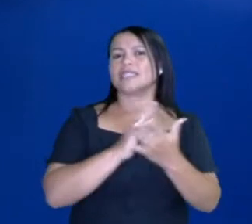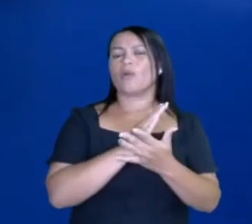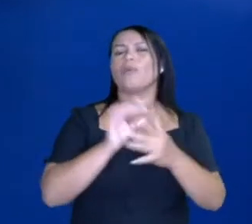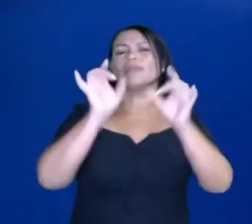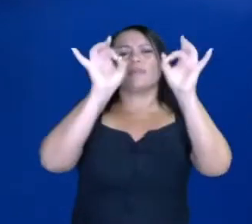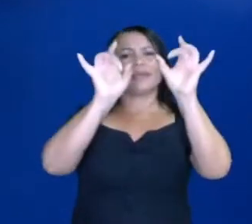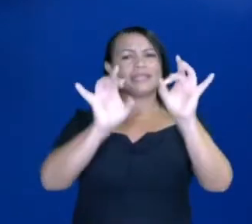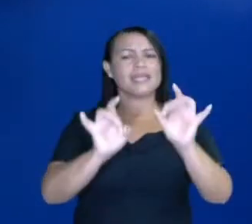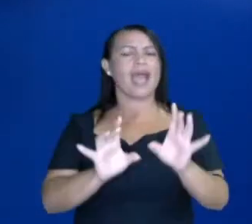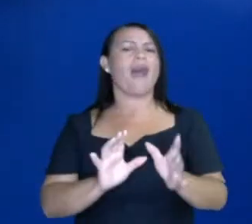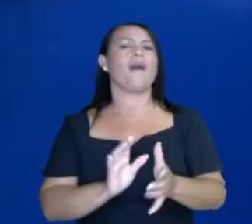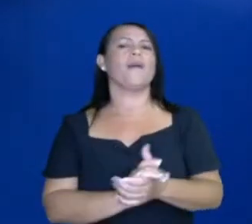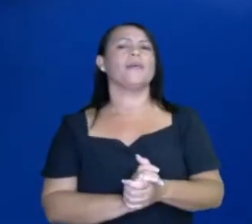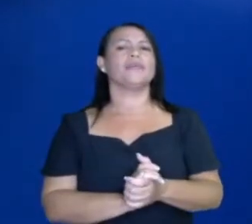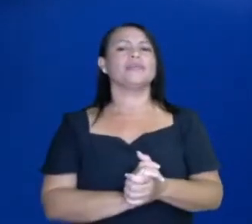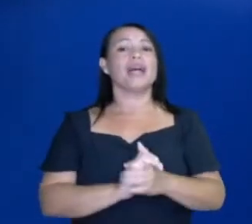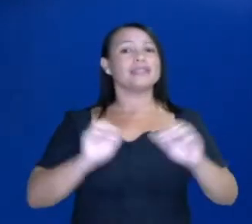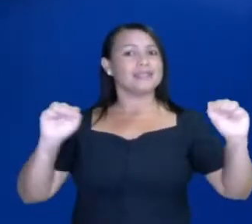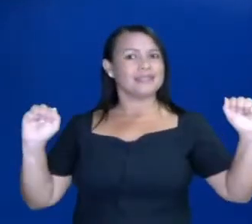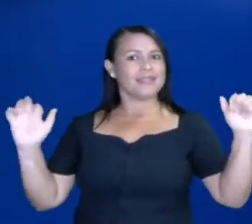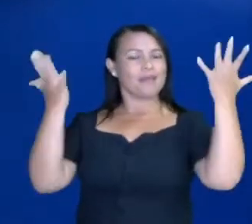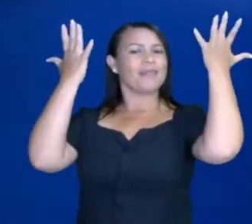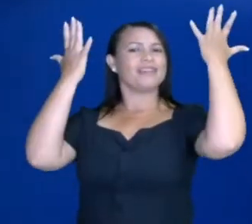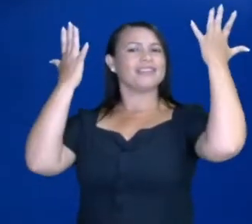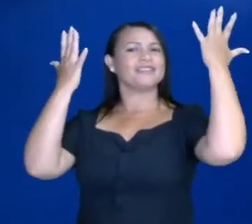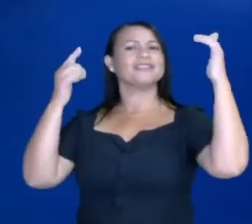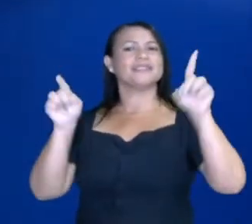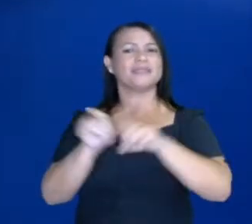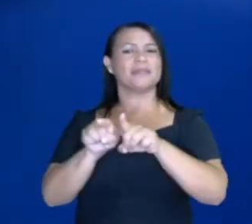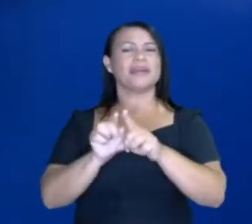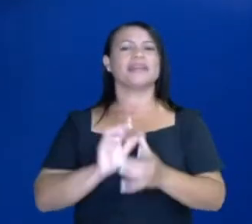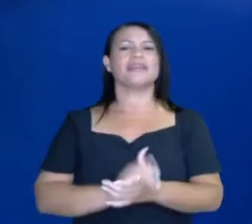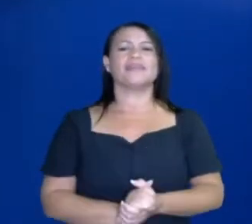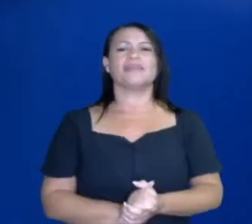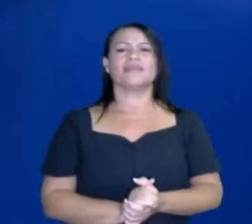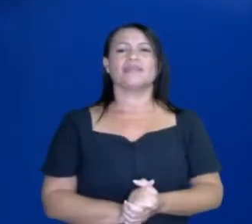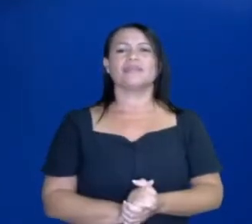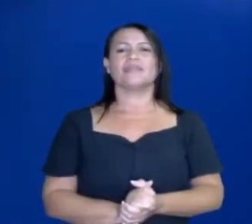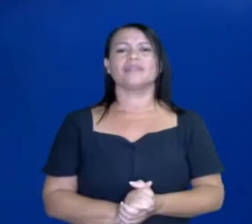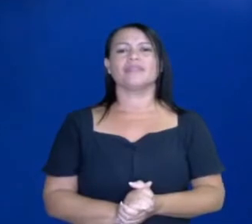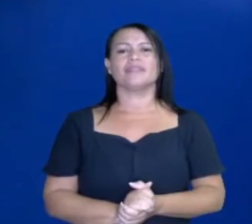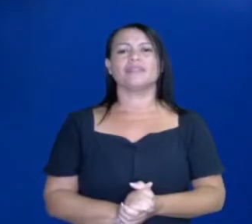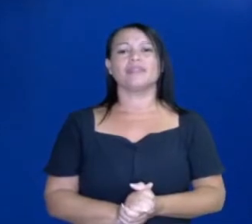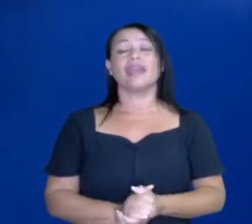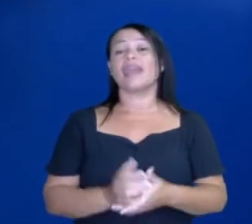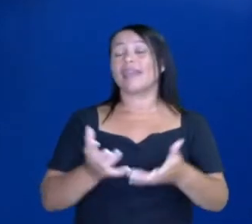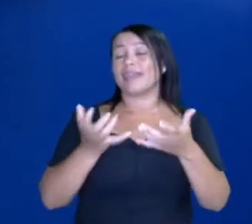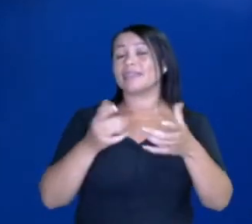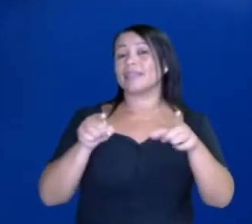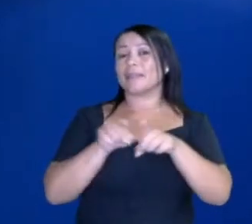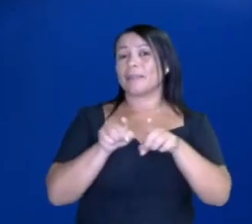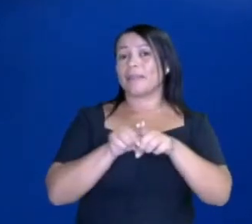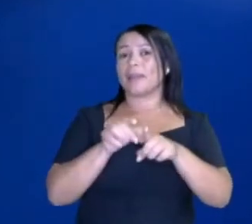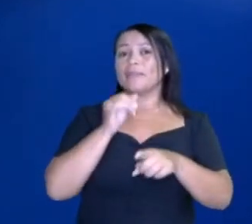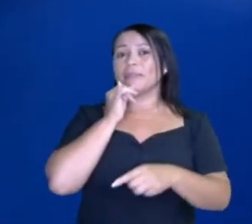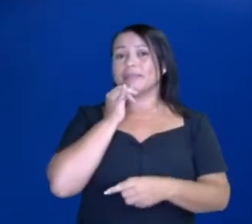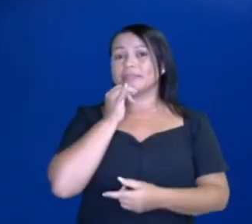especial, apreciação, celebrations, celebrações, intended, que quer dizer